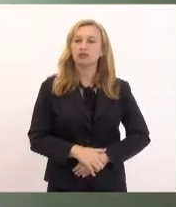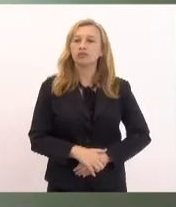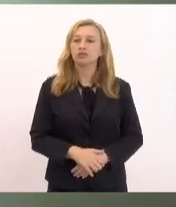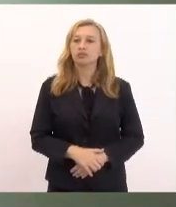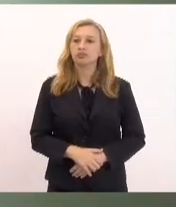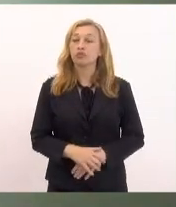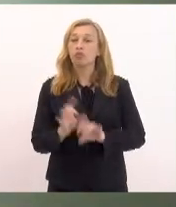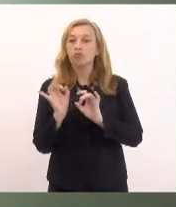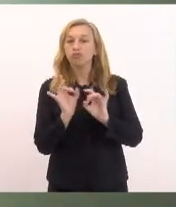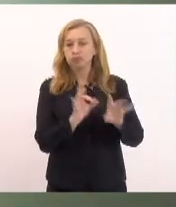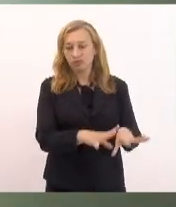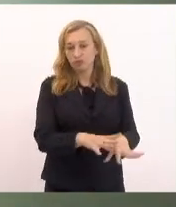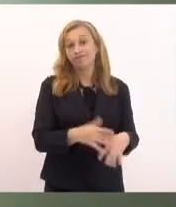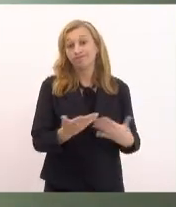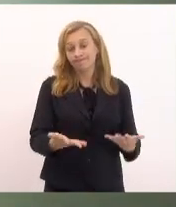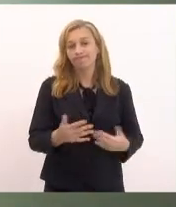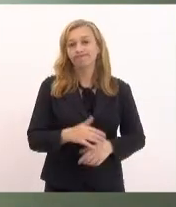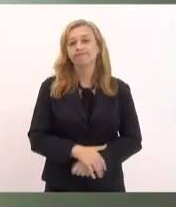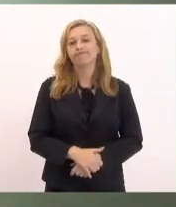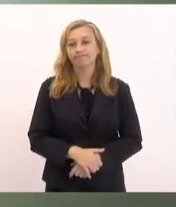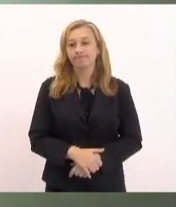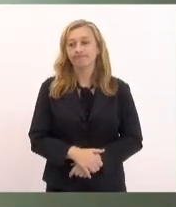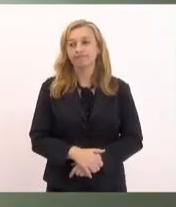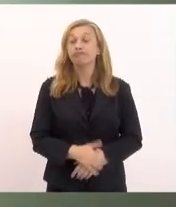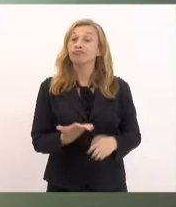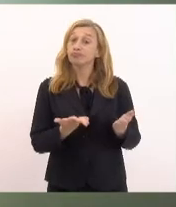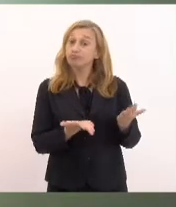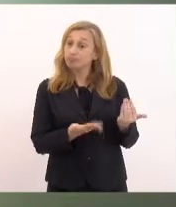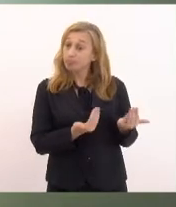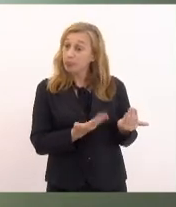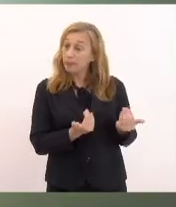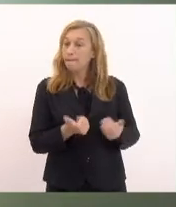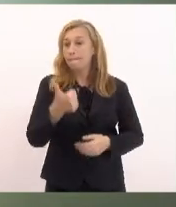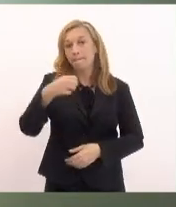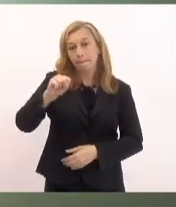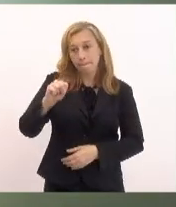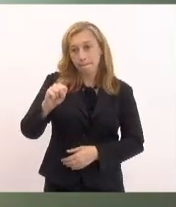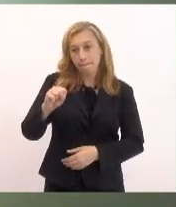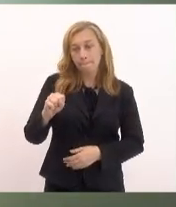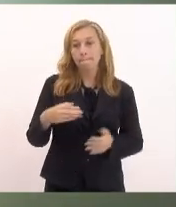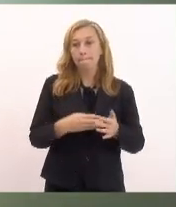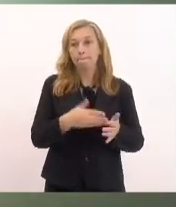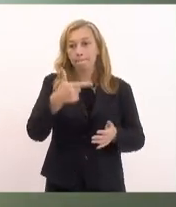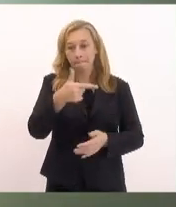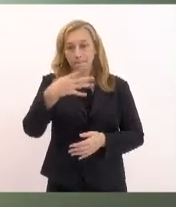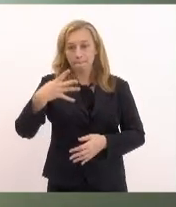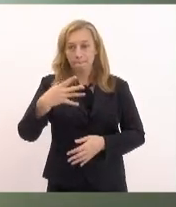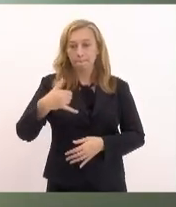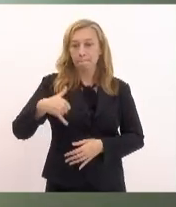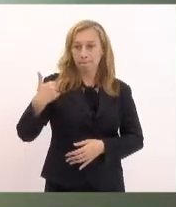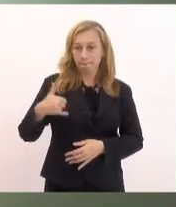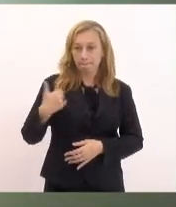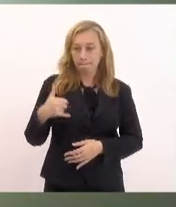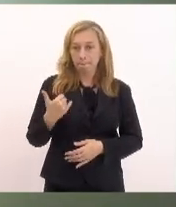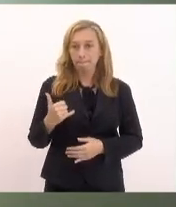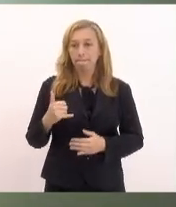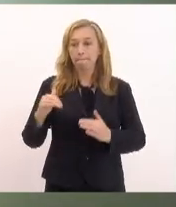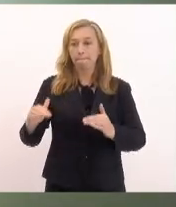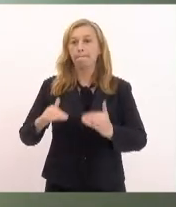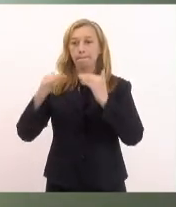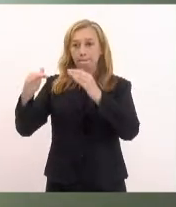o abandono, né, dos jovens de 18 a 24 anos cursando o ensino